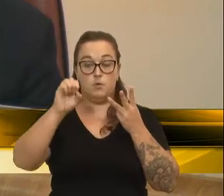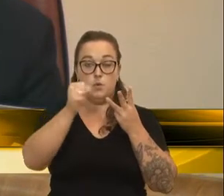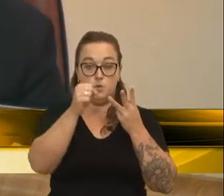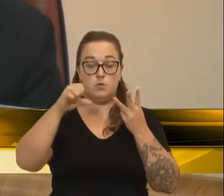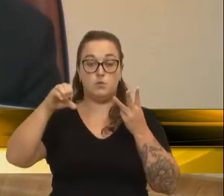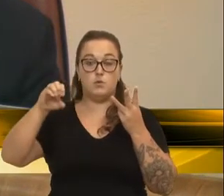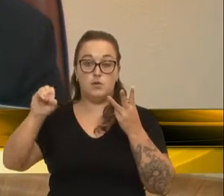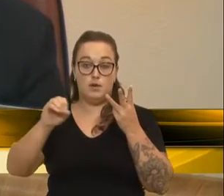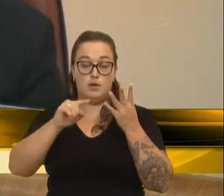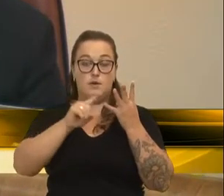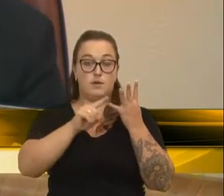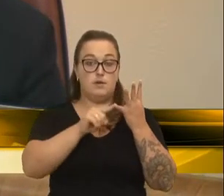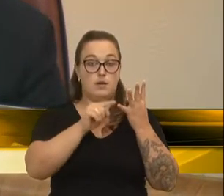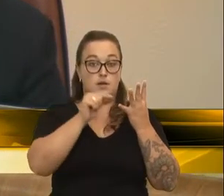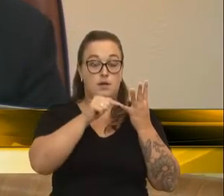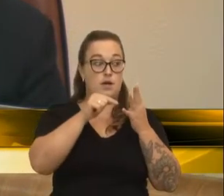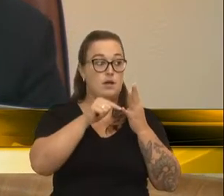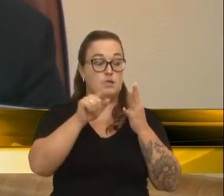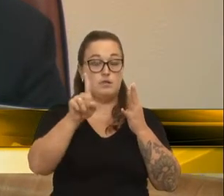de